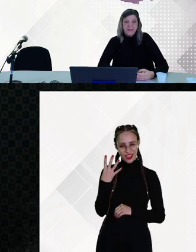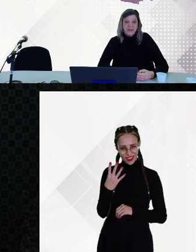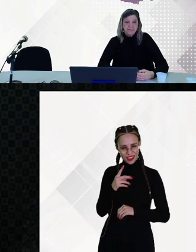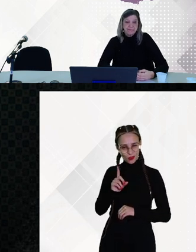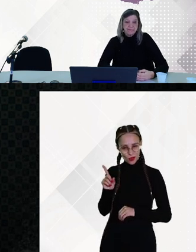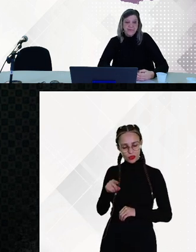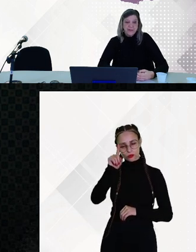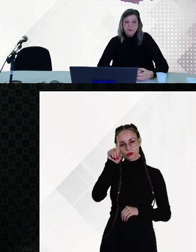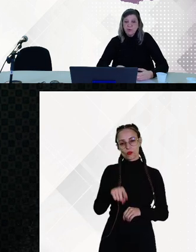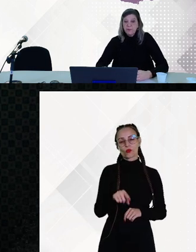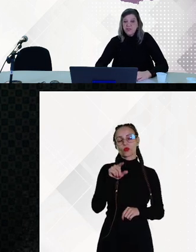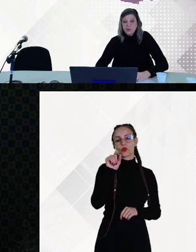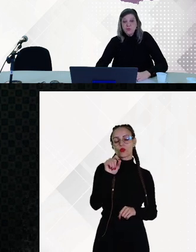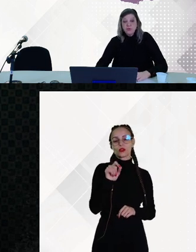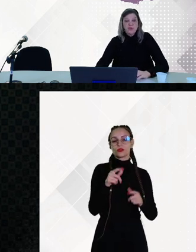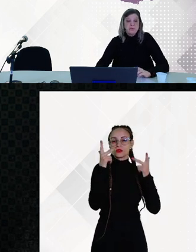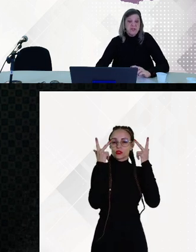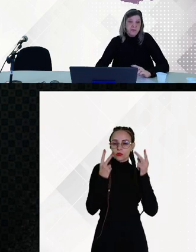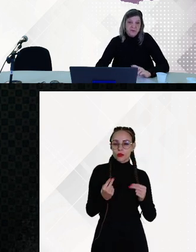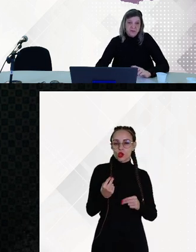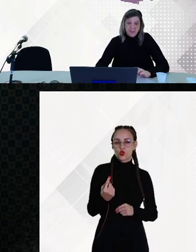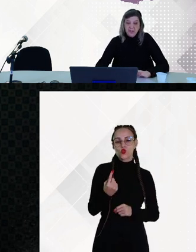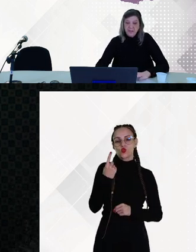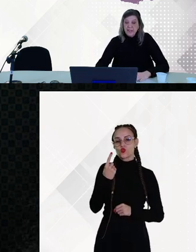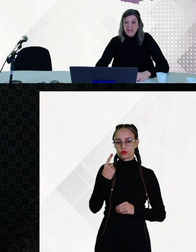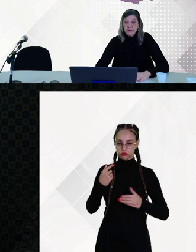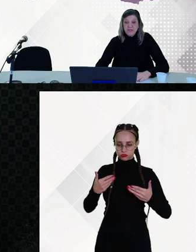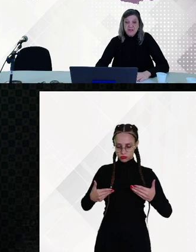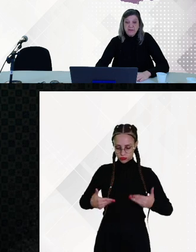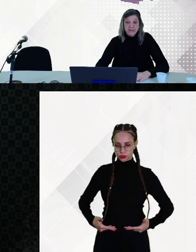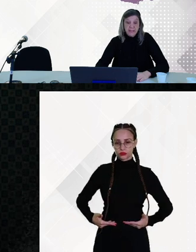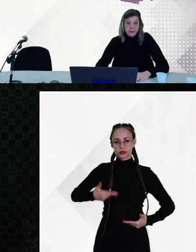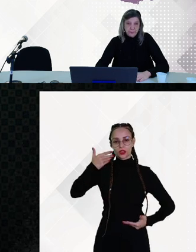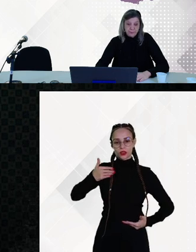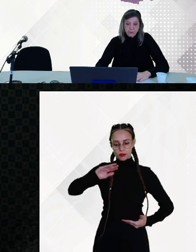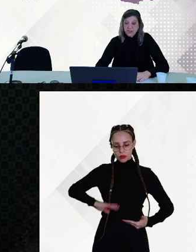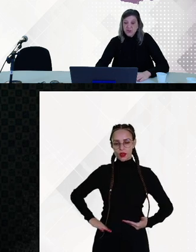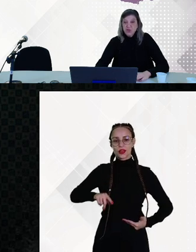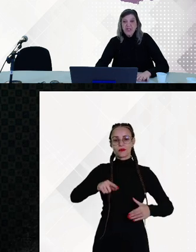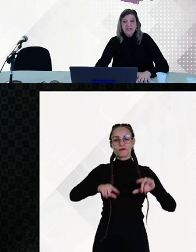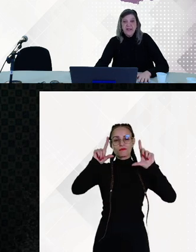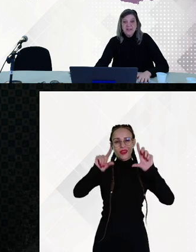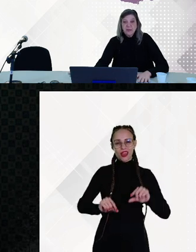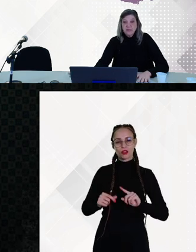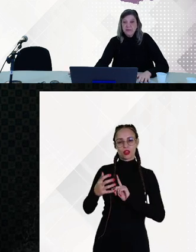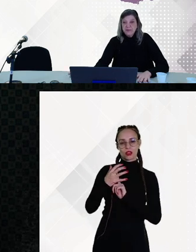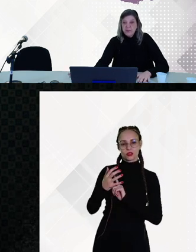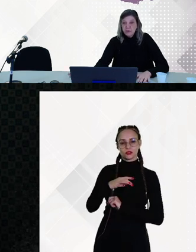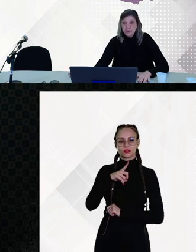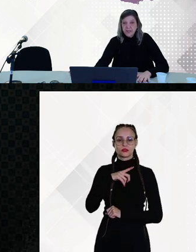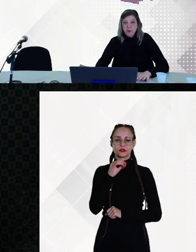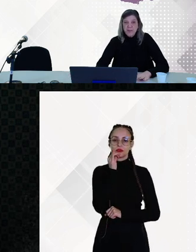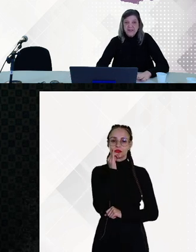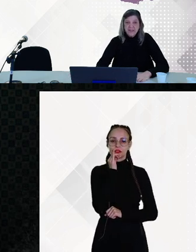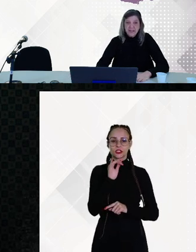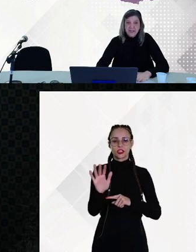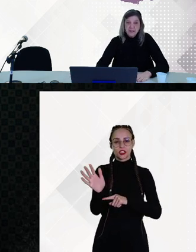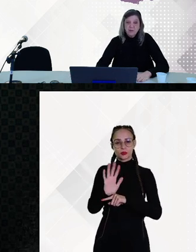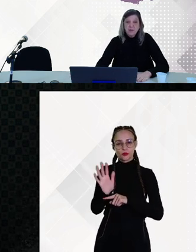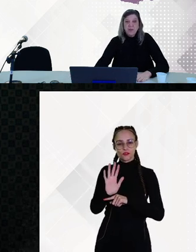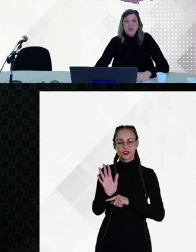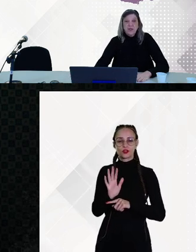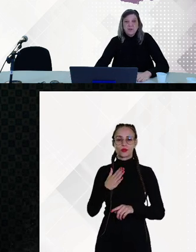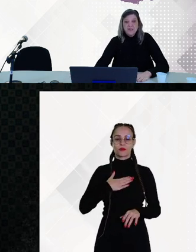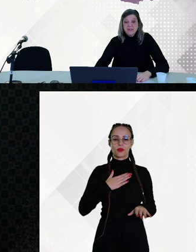quadriplegia, ela normalmente um dos membros, tá? É menos afetado. Por isso, a gente tem até exemplos de filme, né? Meu pé